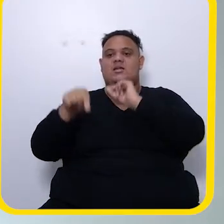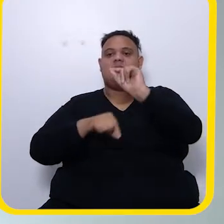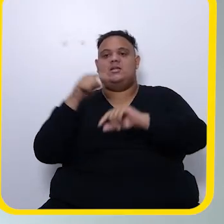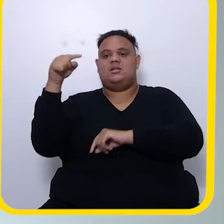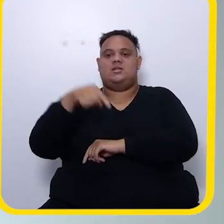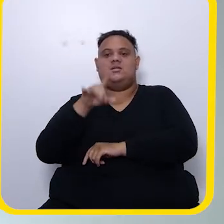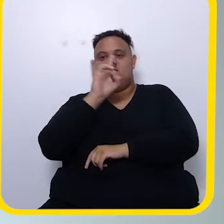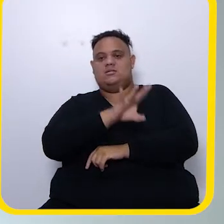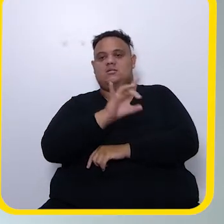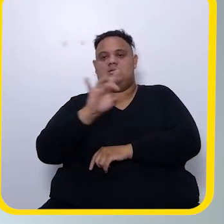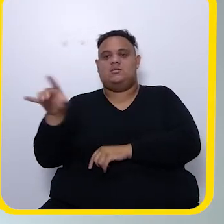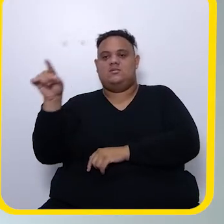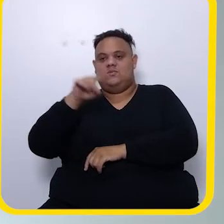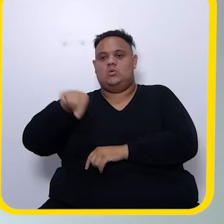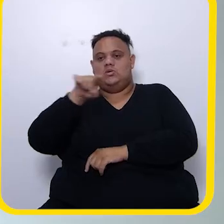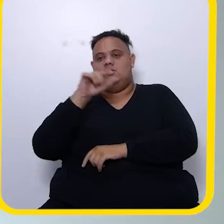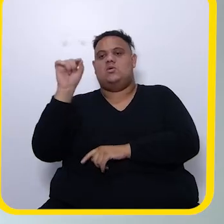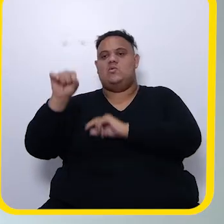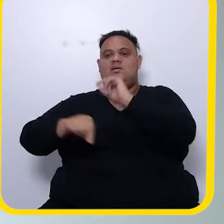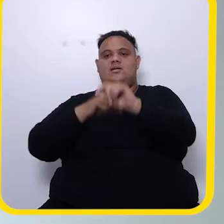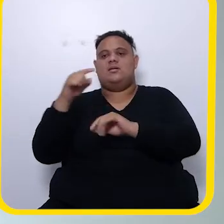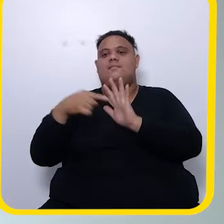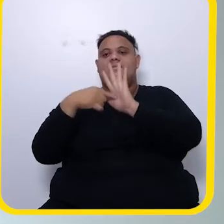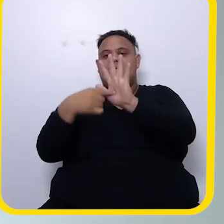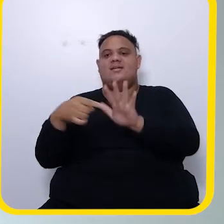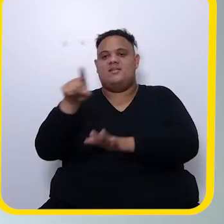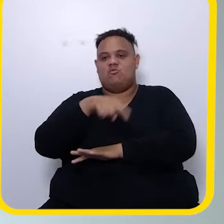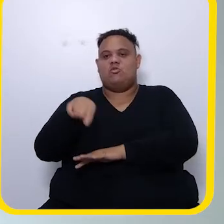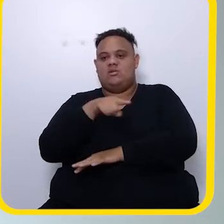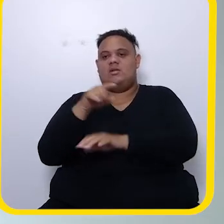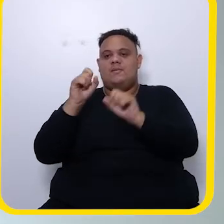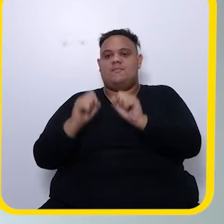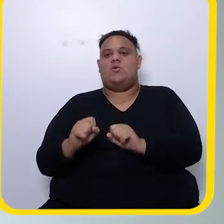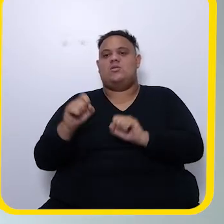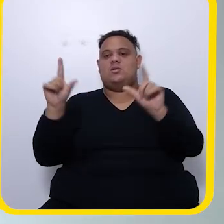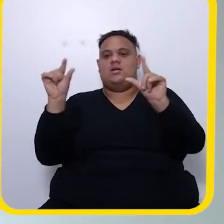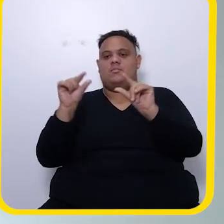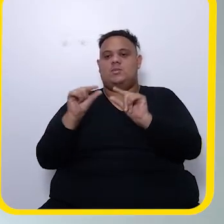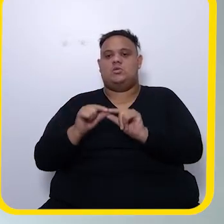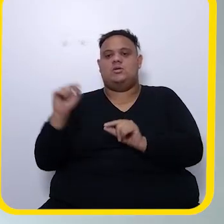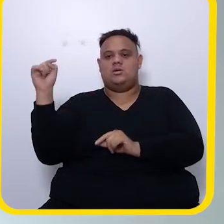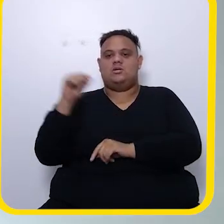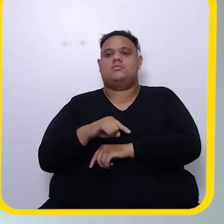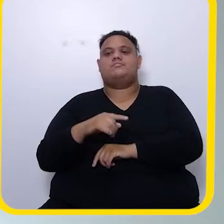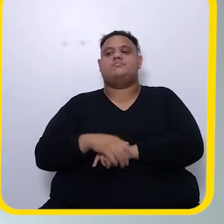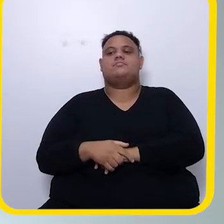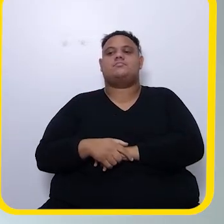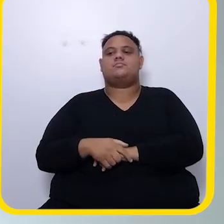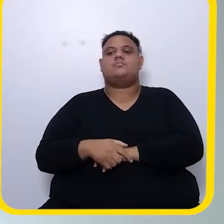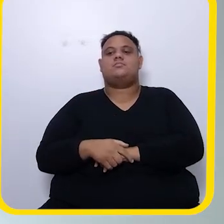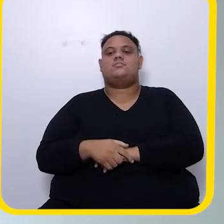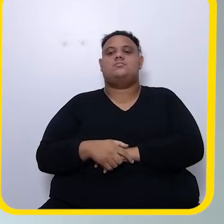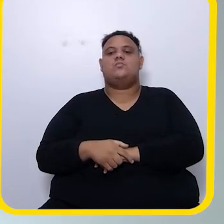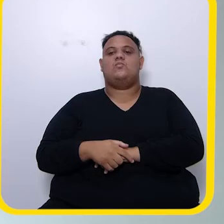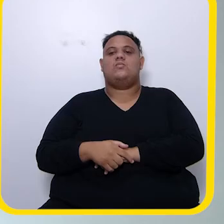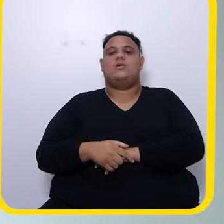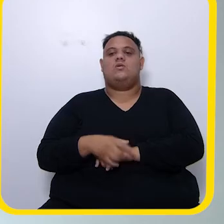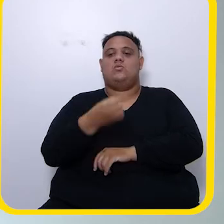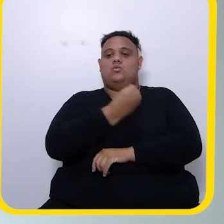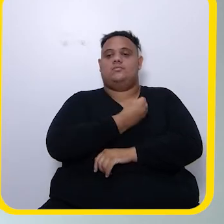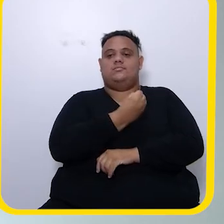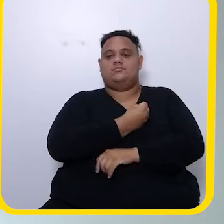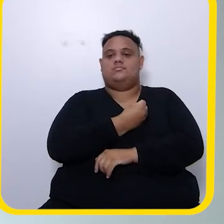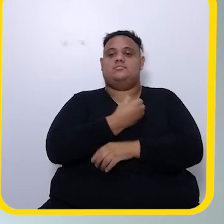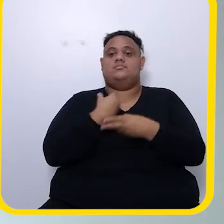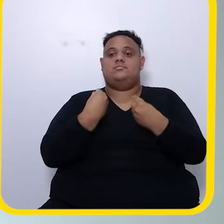passo a passo para vocês, é que eu estou mostrando que vocês podem diminuir aqui os